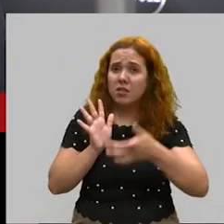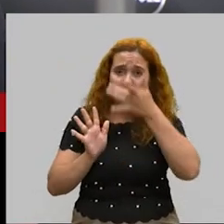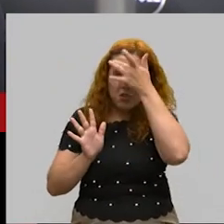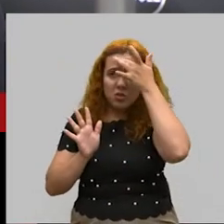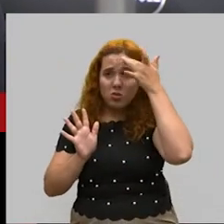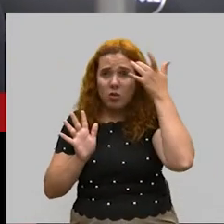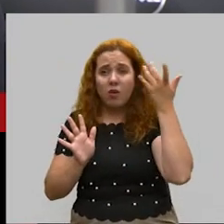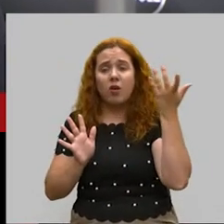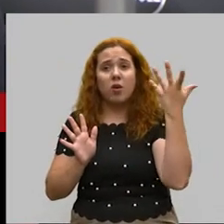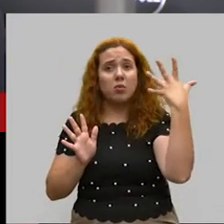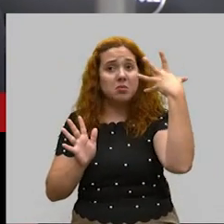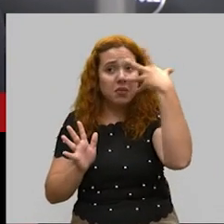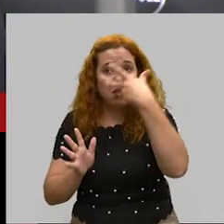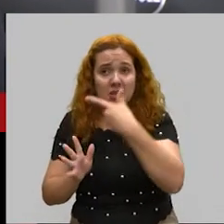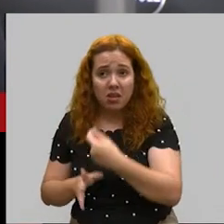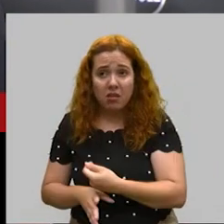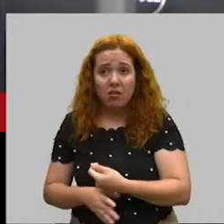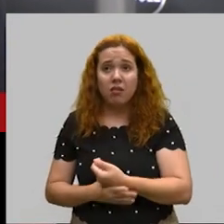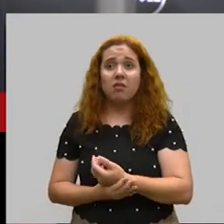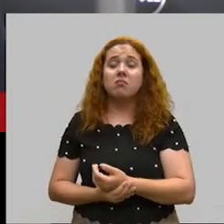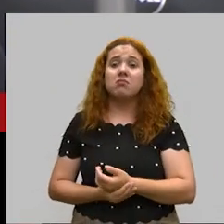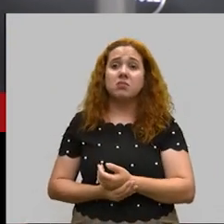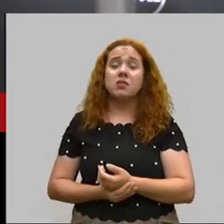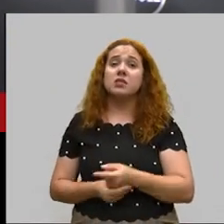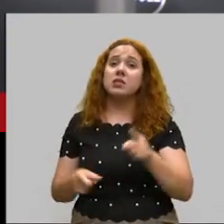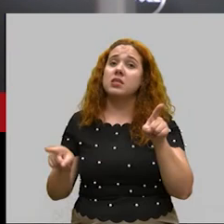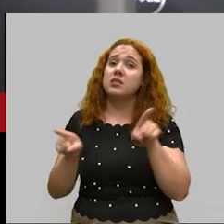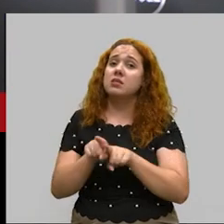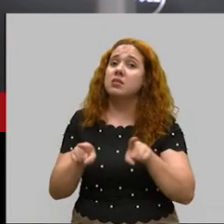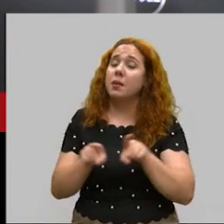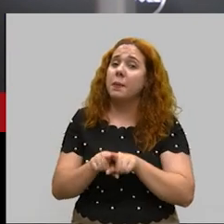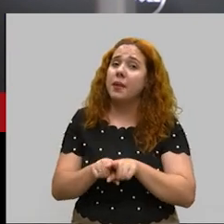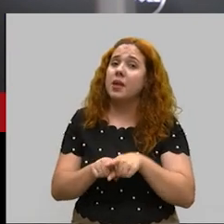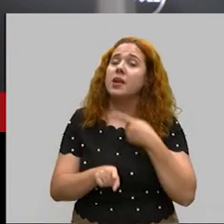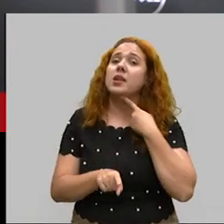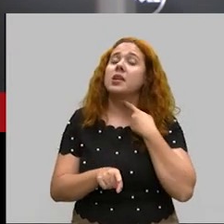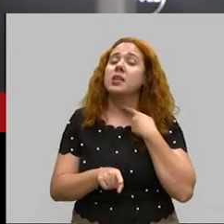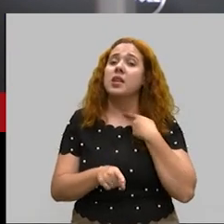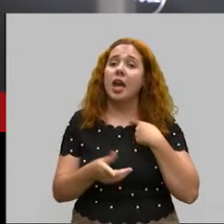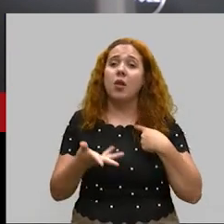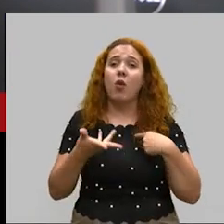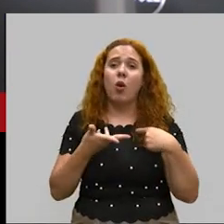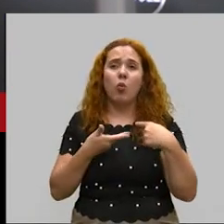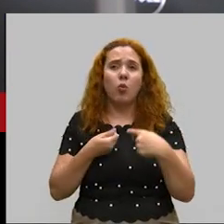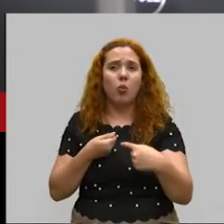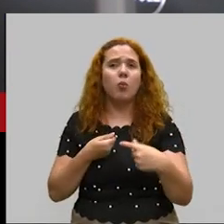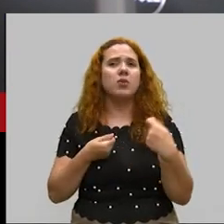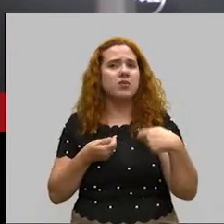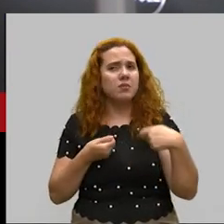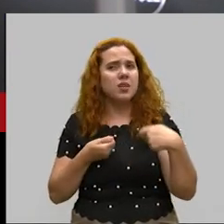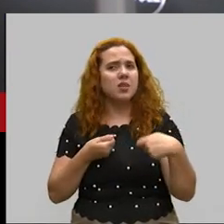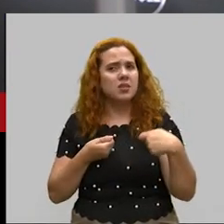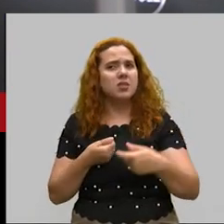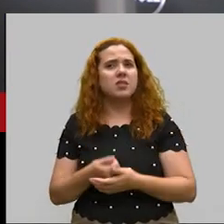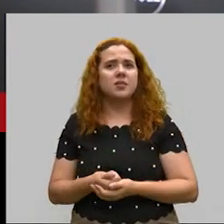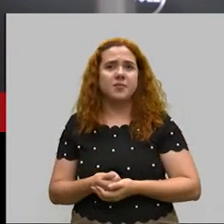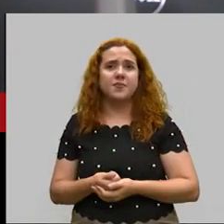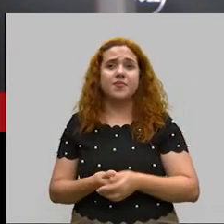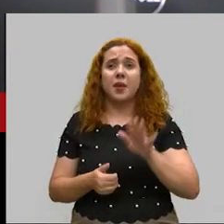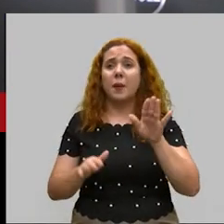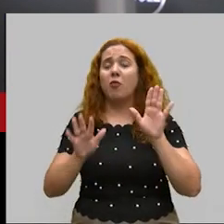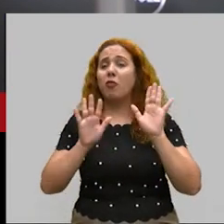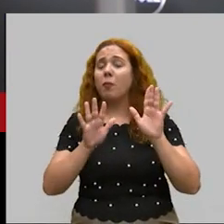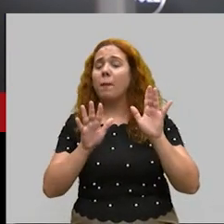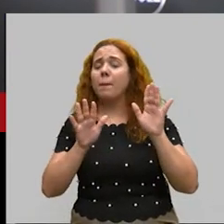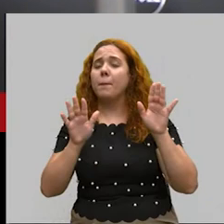beleza mas também quero deixar aqui algumas considerações sobre as questões lá da nossa região do Vale do